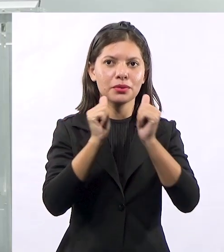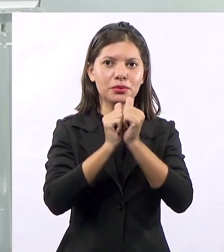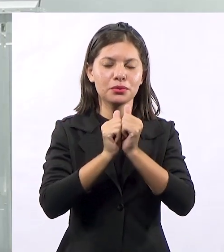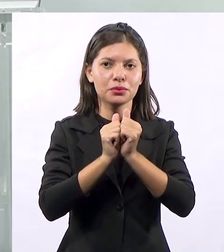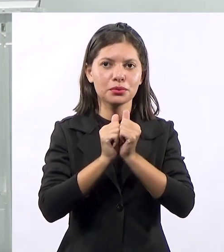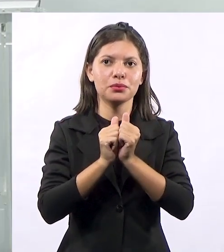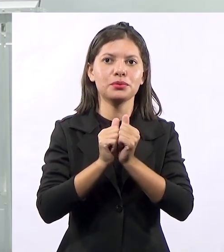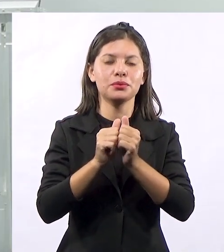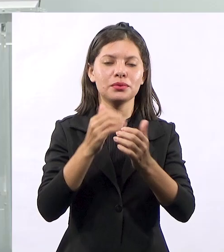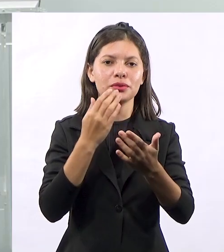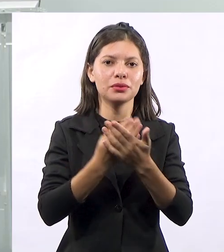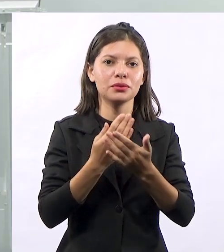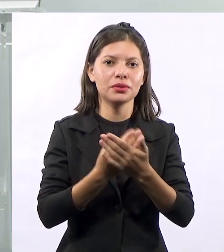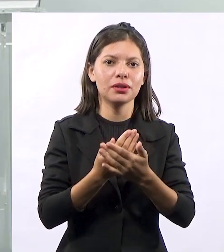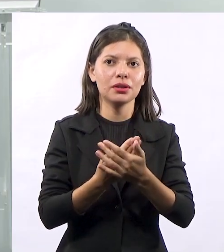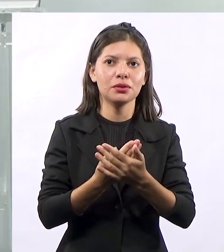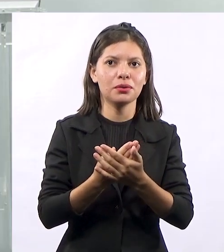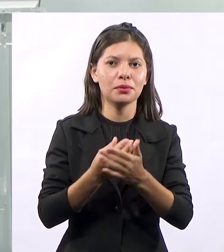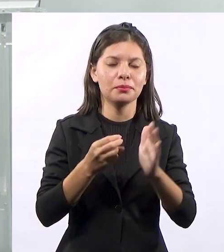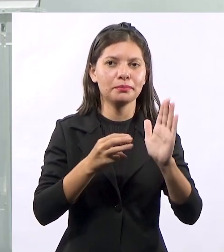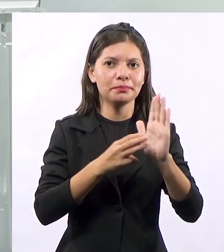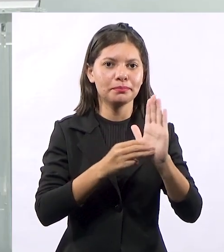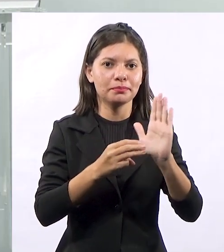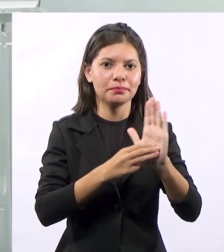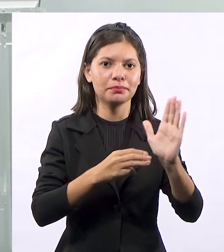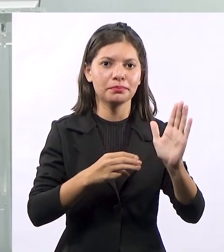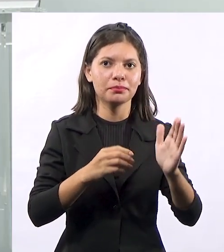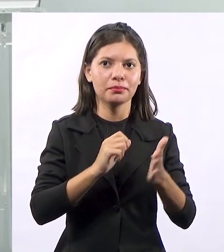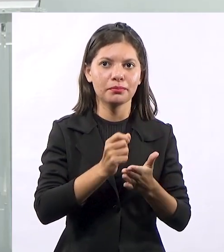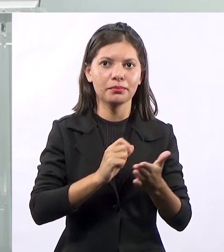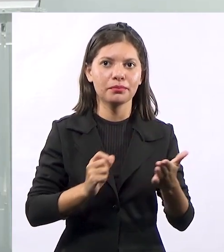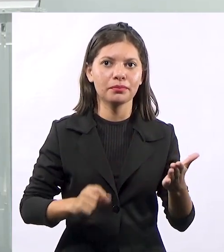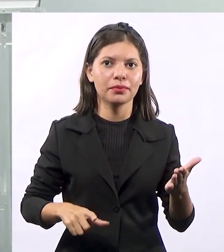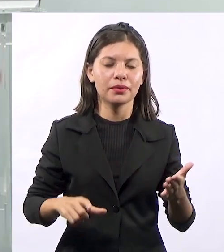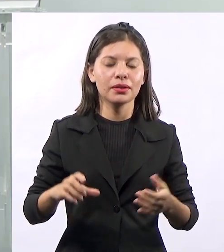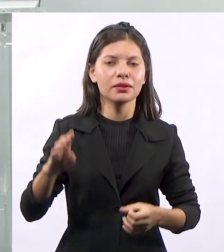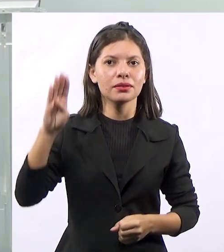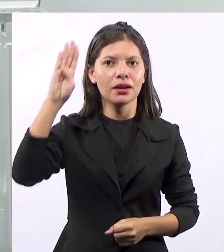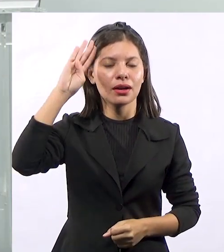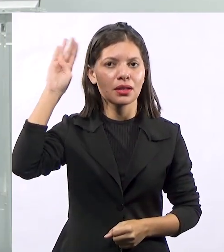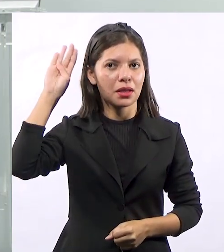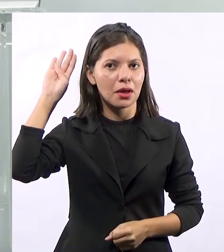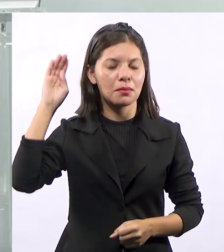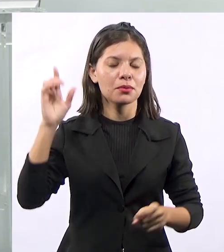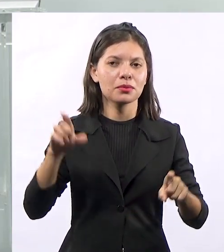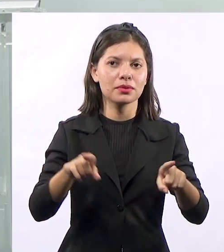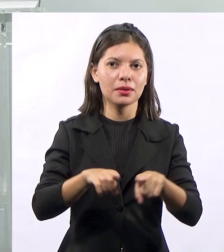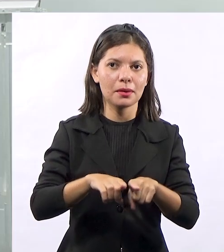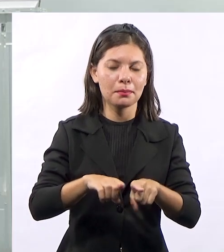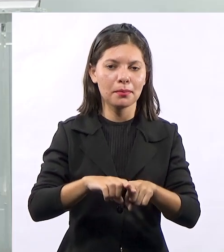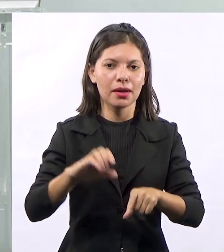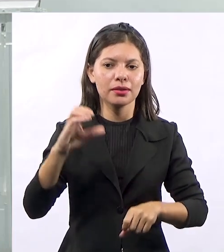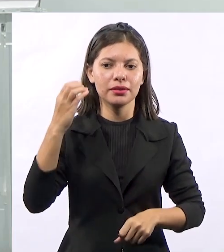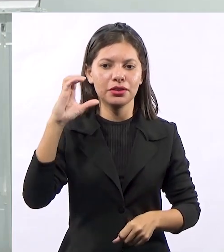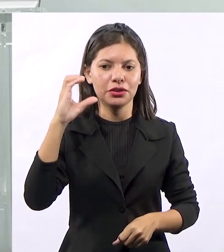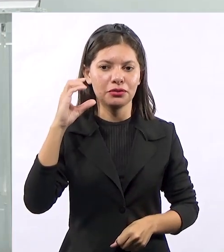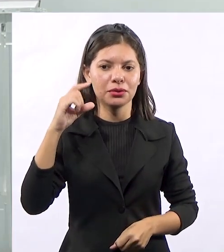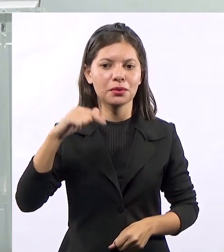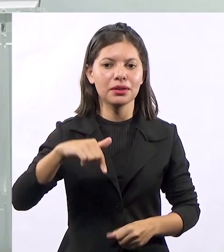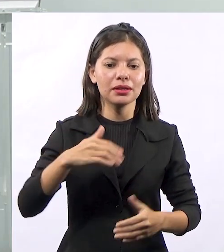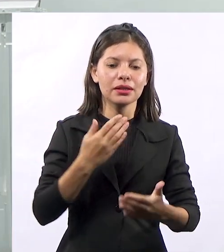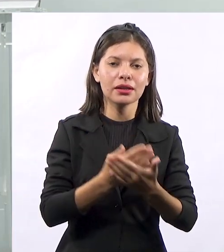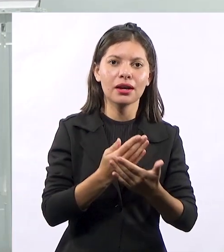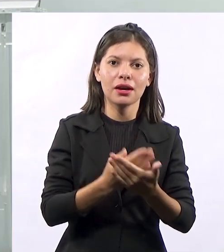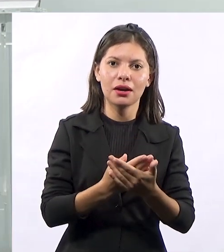de metodologia dos trabalhos acadêmicos e científicos. Nesse episódio, fundamentação